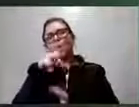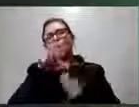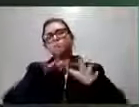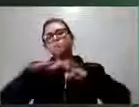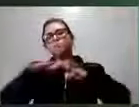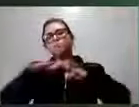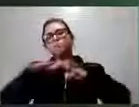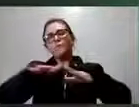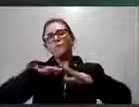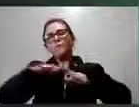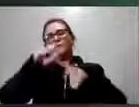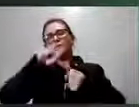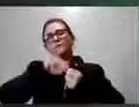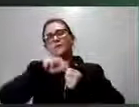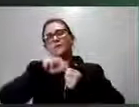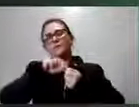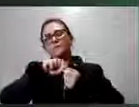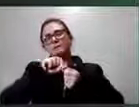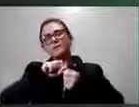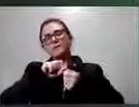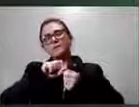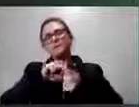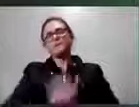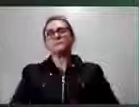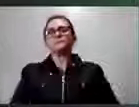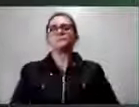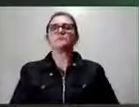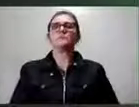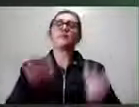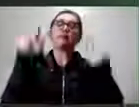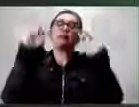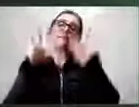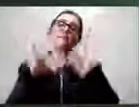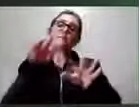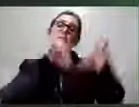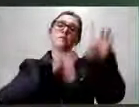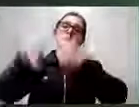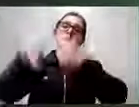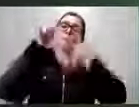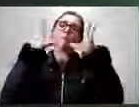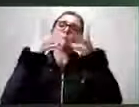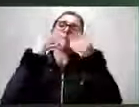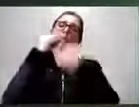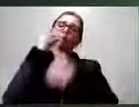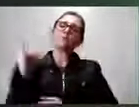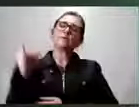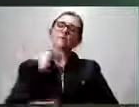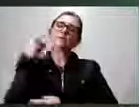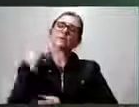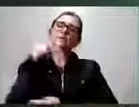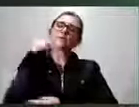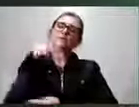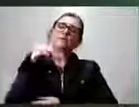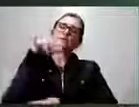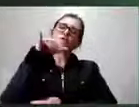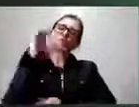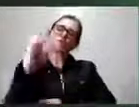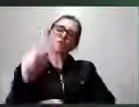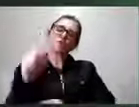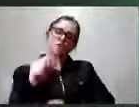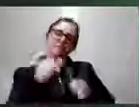movimentos realizados na articulação. E, finalmente, algo muito importante, que é que esse disco separa a articulação